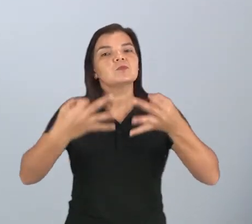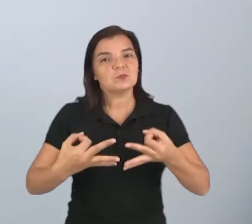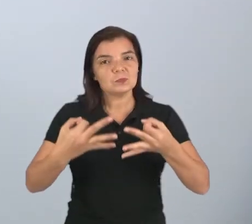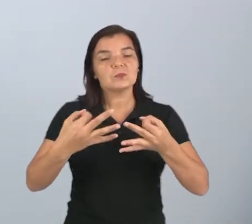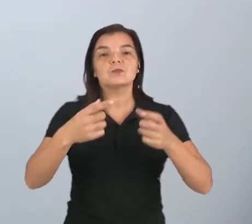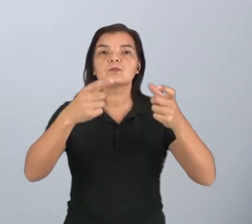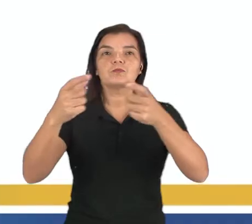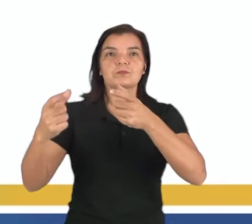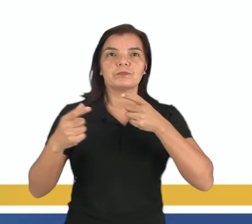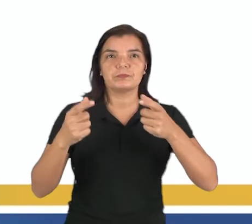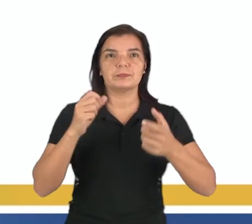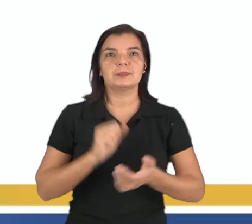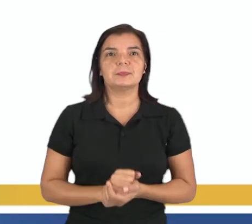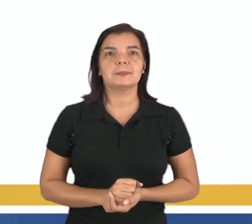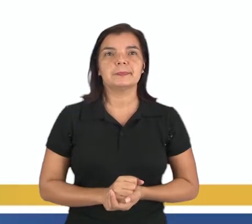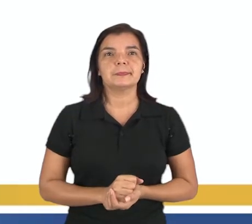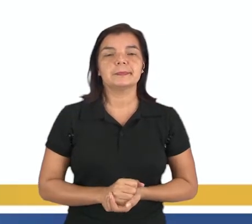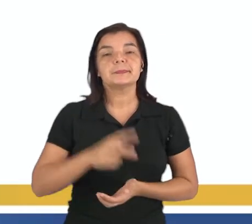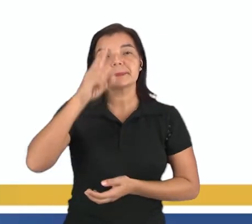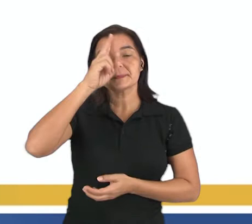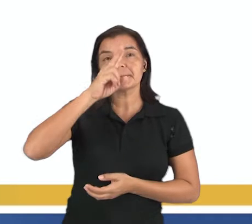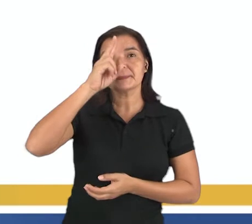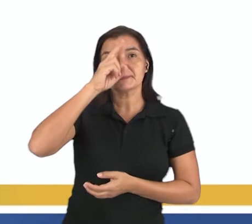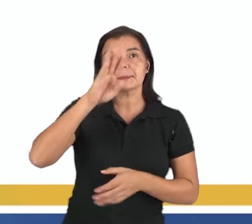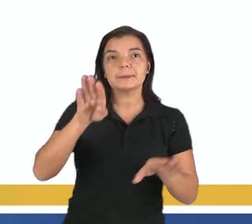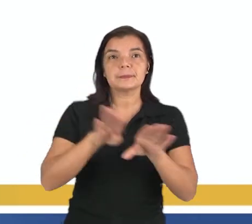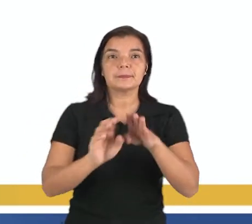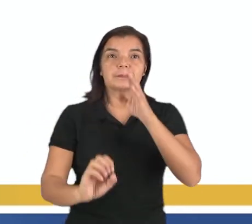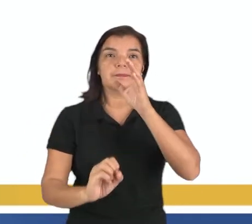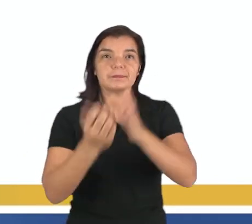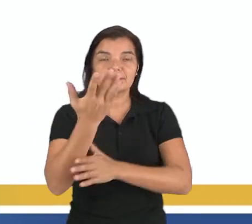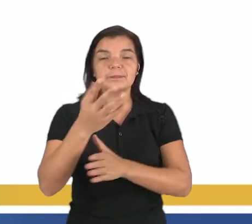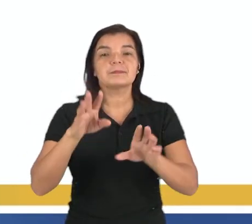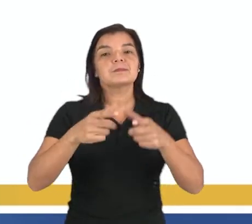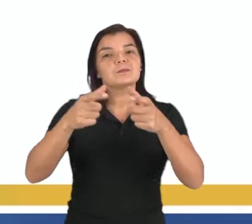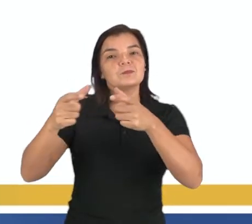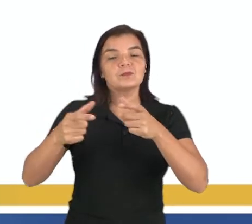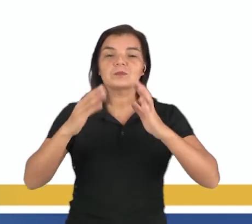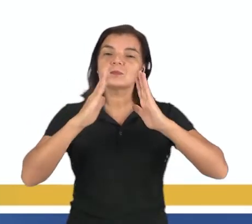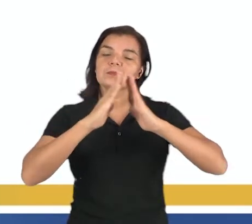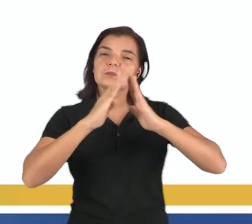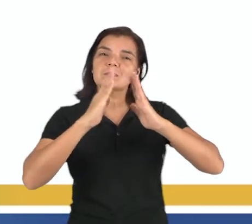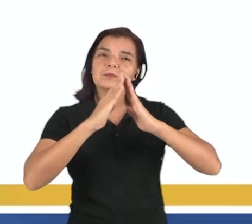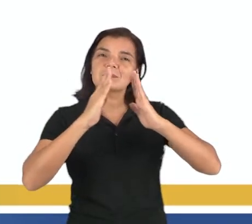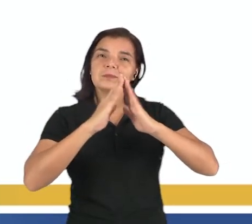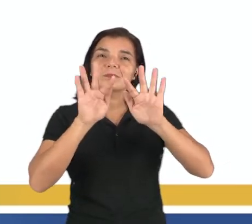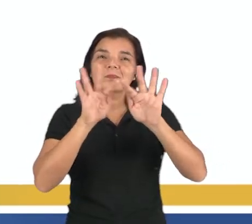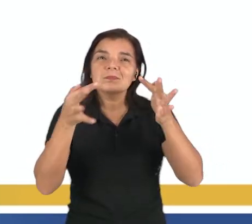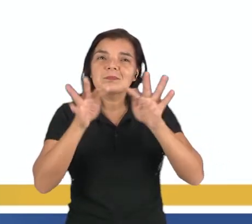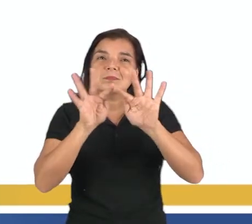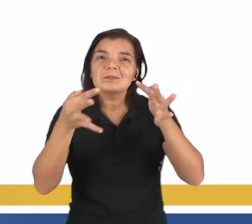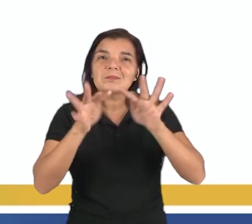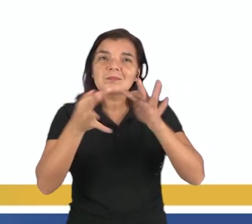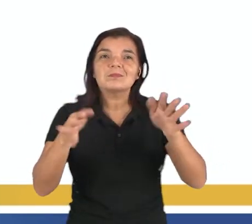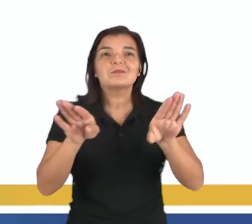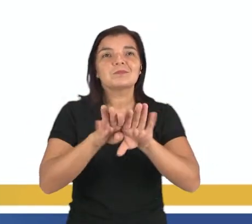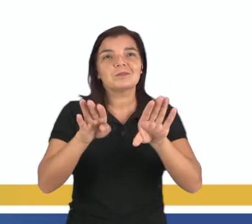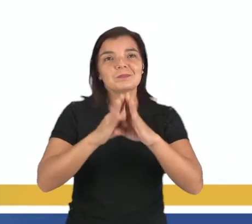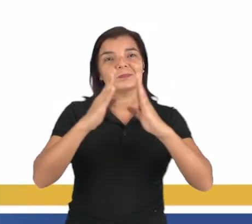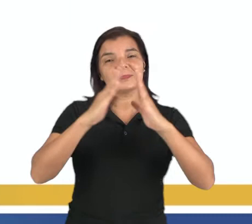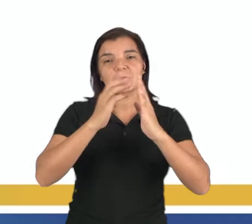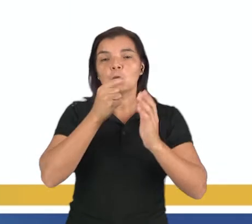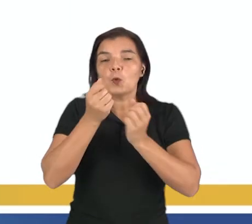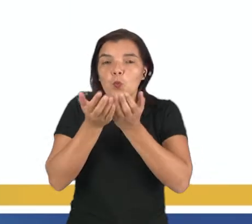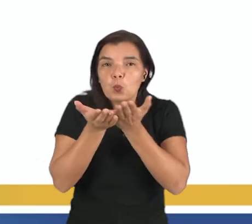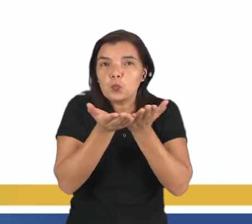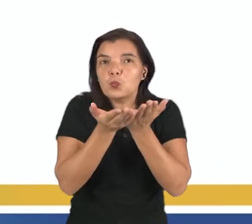no espaço. Suas memórias acontecem em um lugar com uma casinha de tábua simples, como uma casa